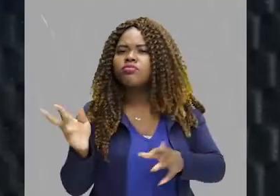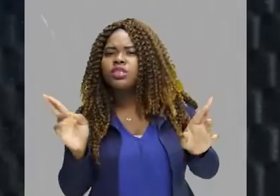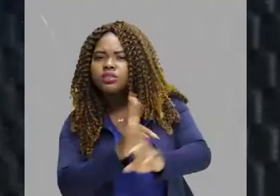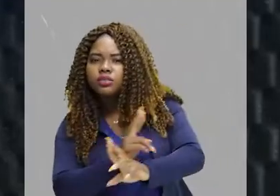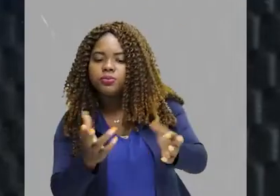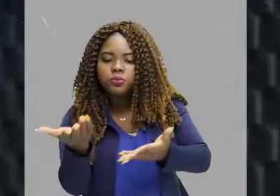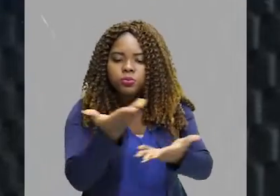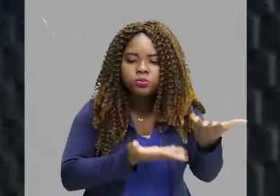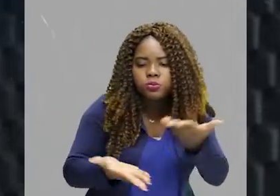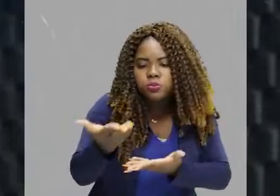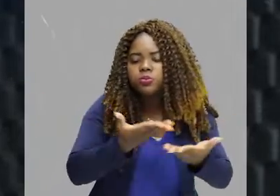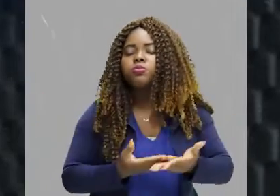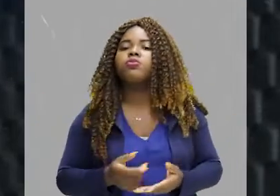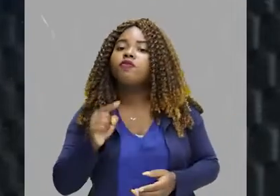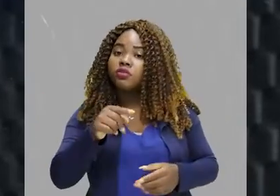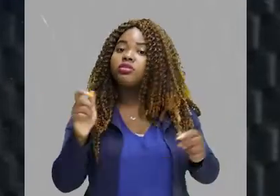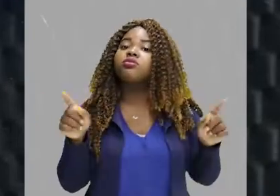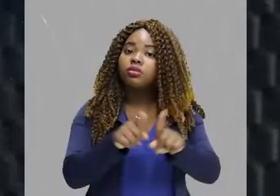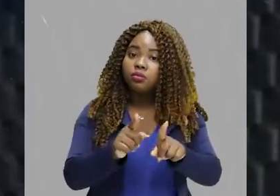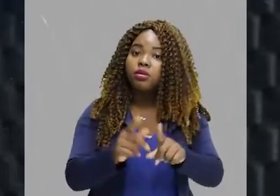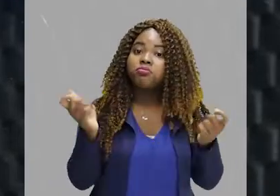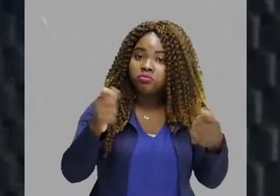e você também pode fazer parte disso.